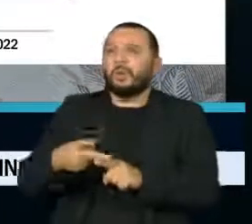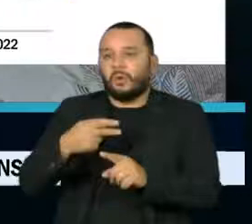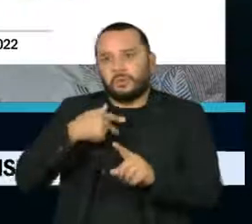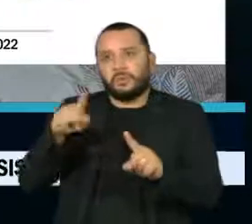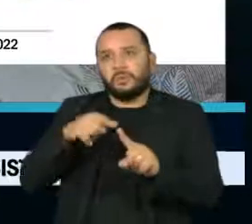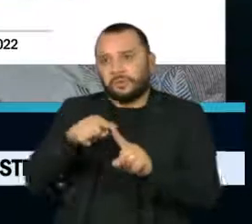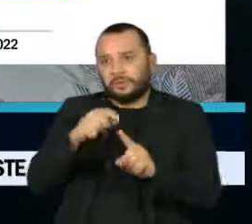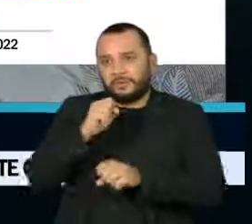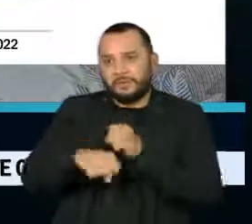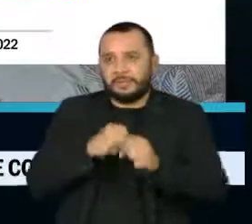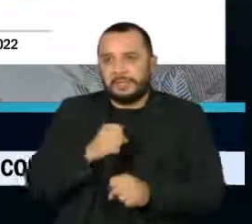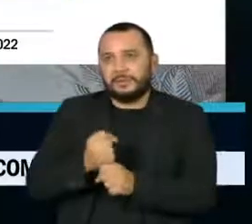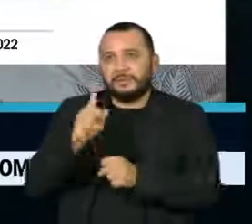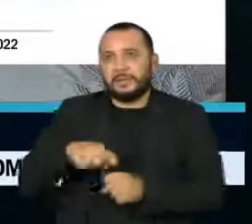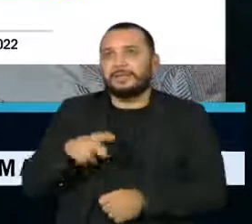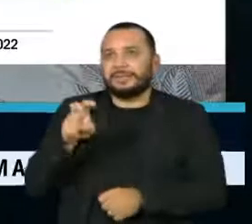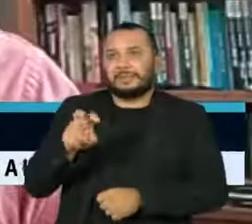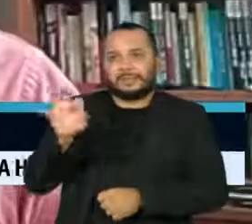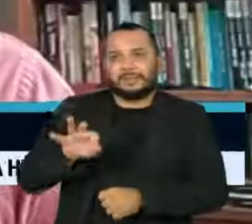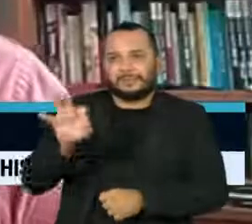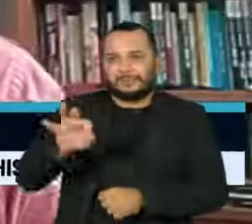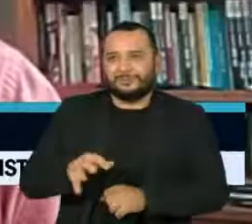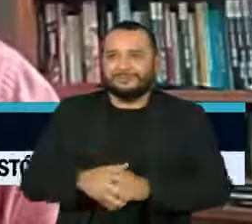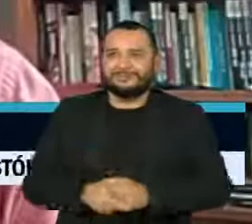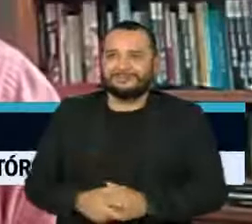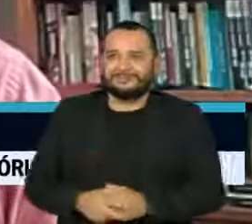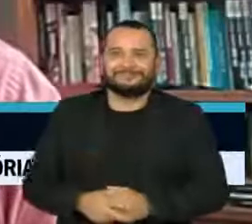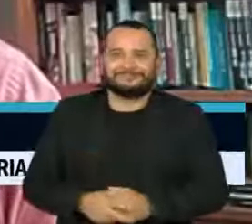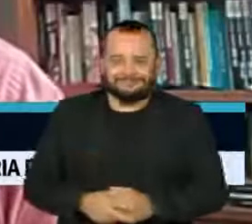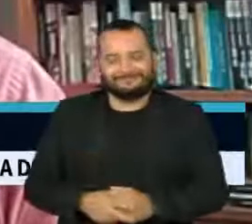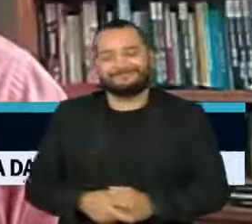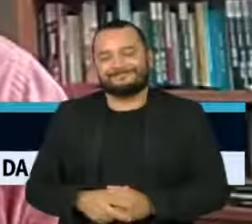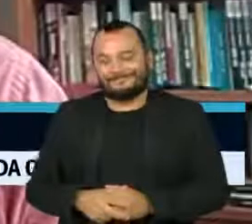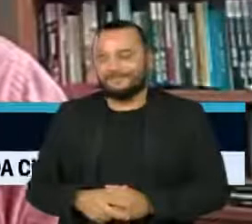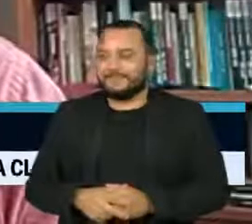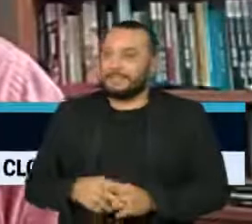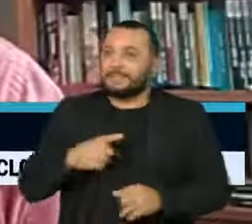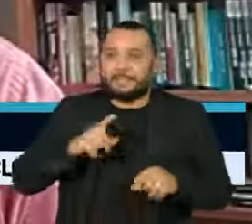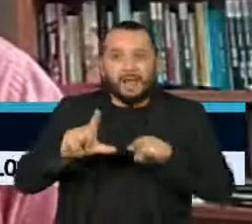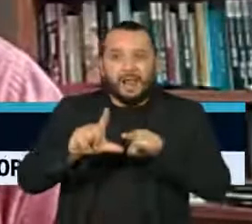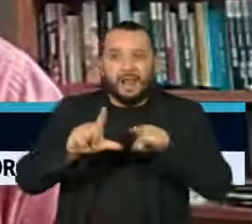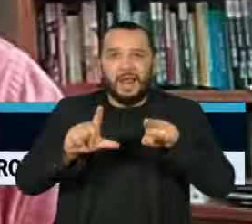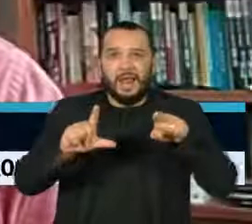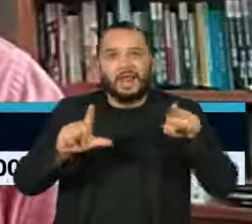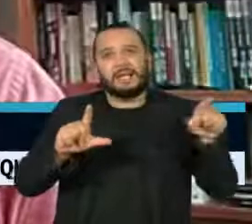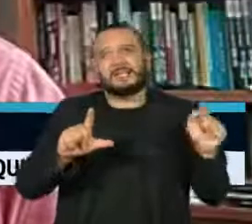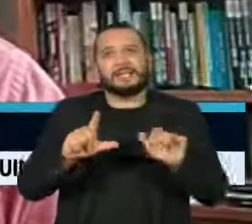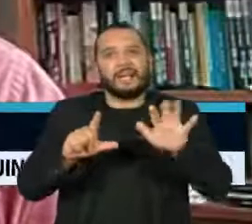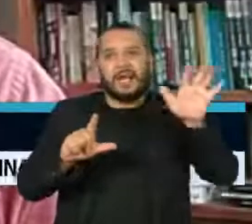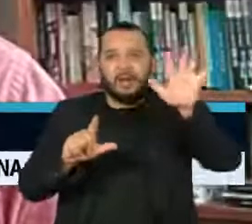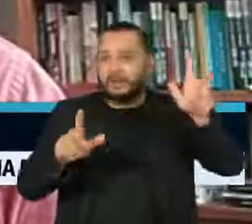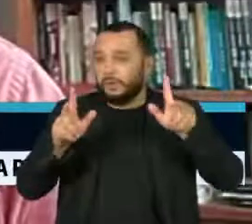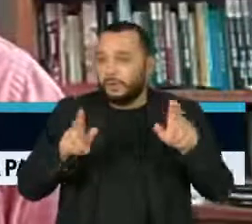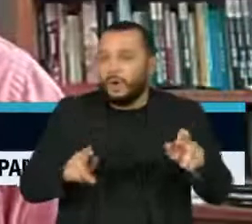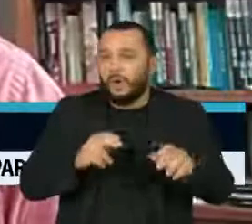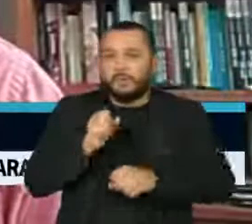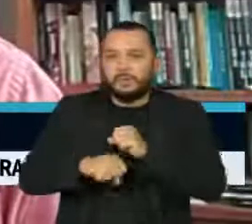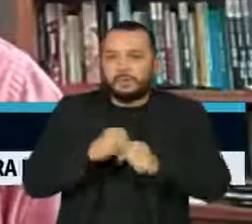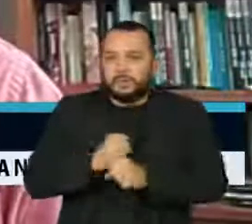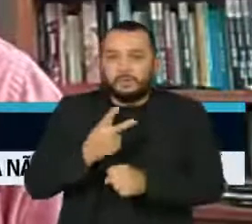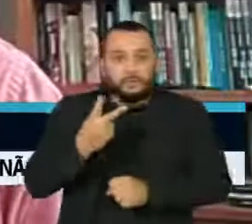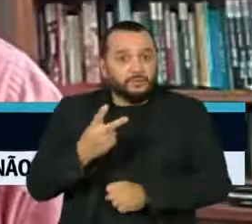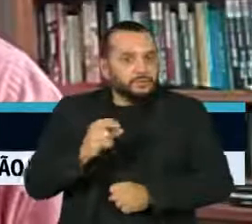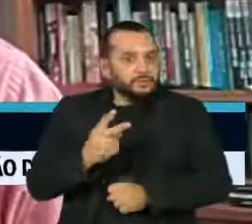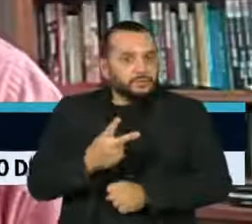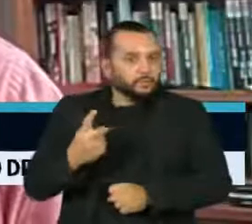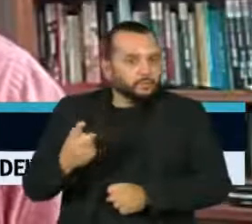para este ano, que é de 5%. A gente não deve ter uma inflação tão alta quanto a gente viu em 2021, quer dizer, dificilmente ela chegará a